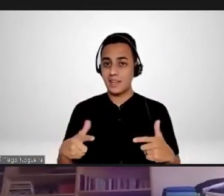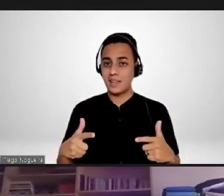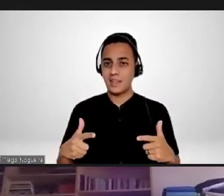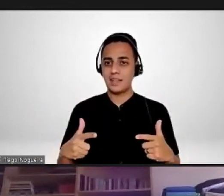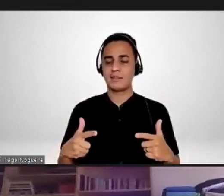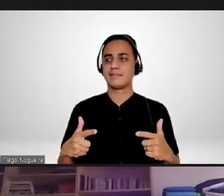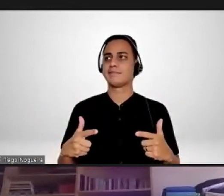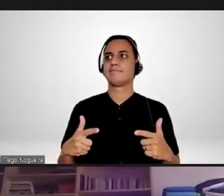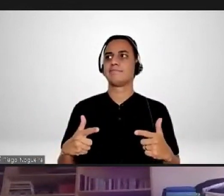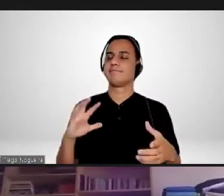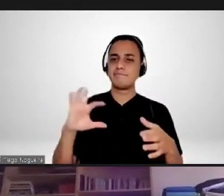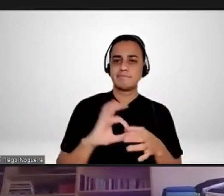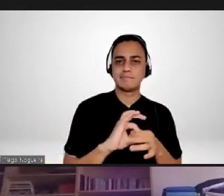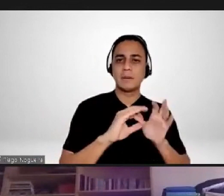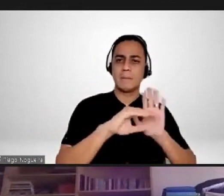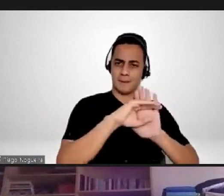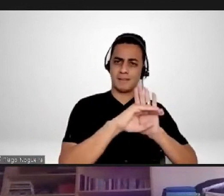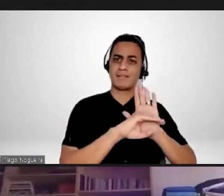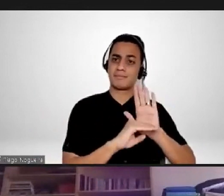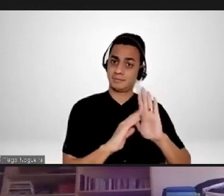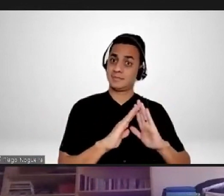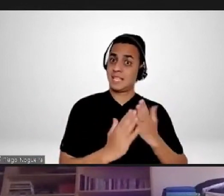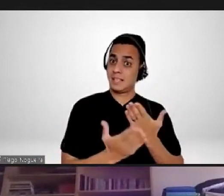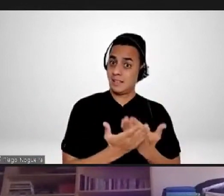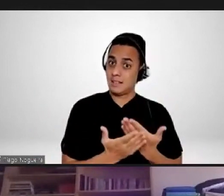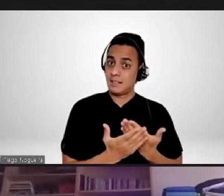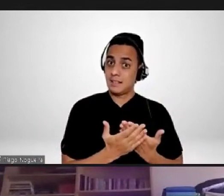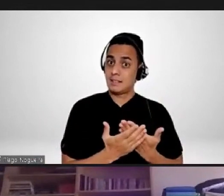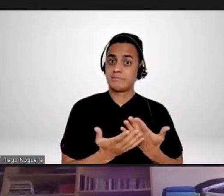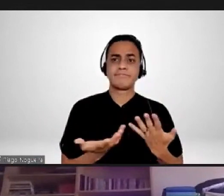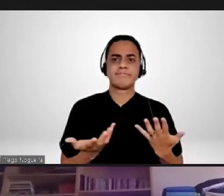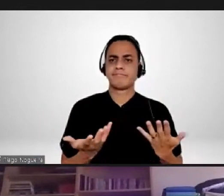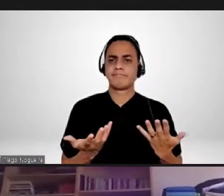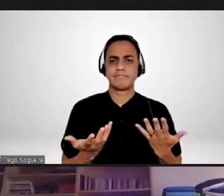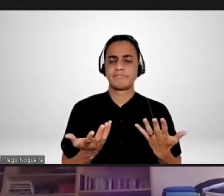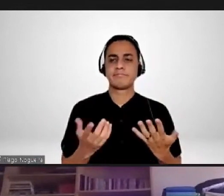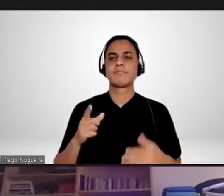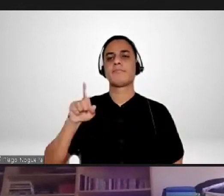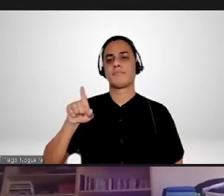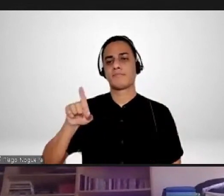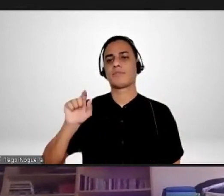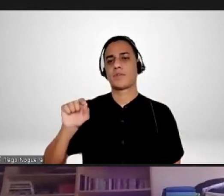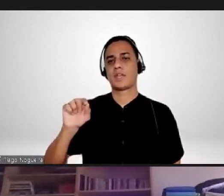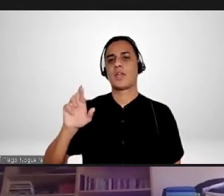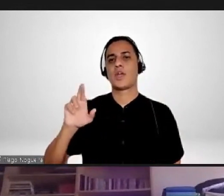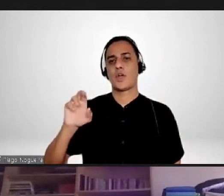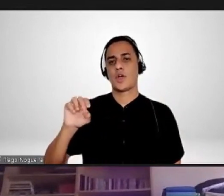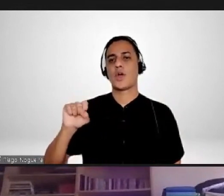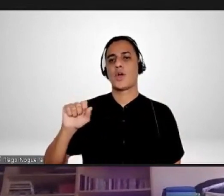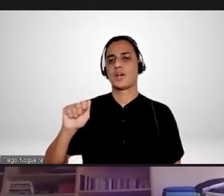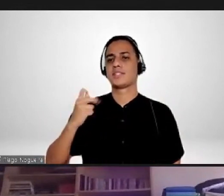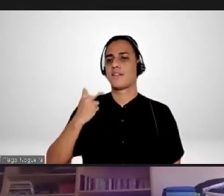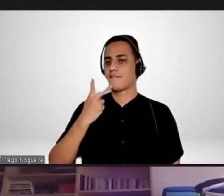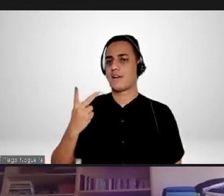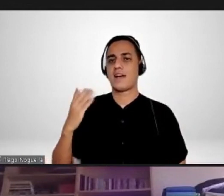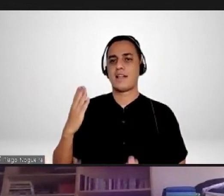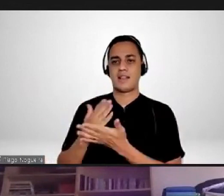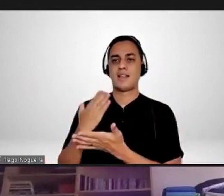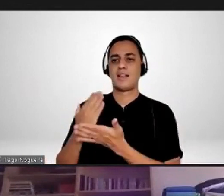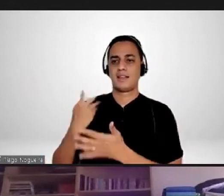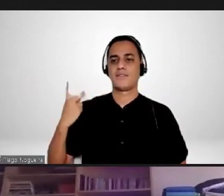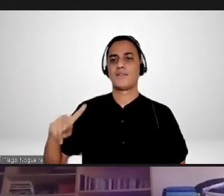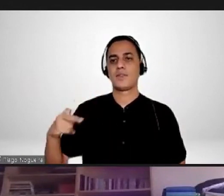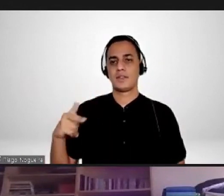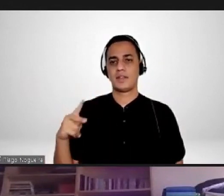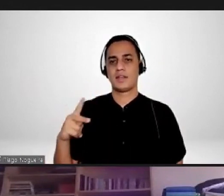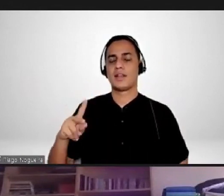digamos, ao programa escolar, né, vai acontecer aquilo que a Rosa fala muito legal, né, no livro dela,